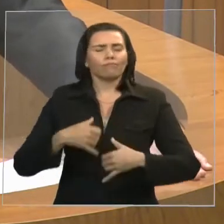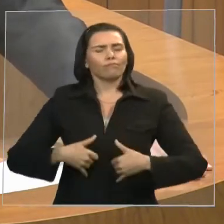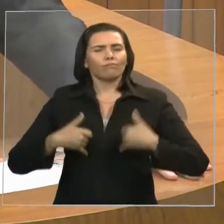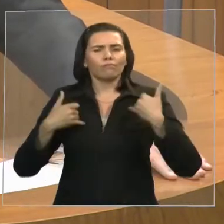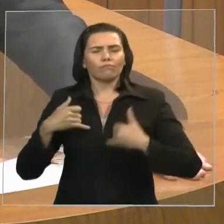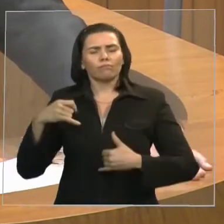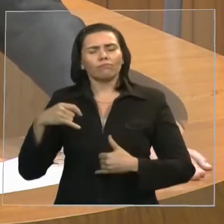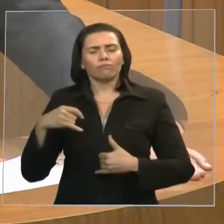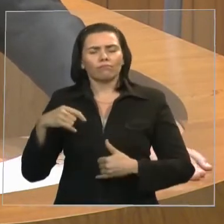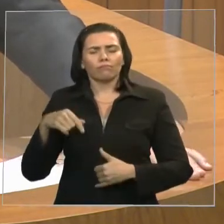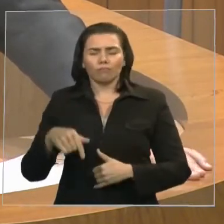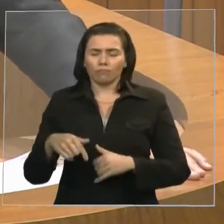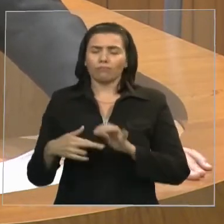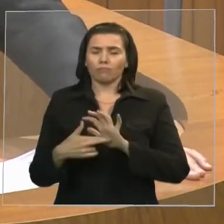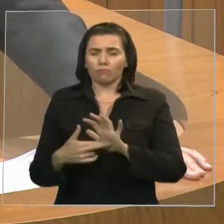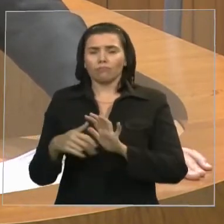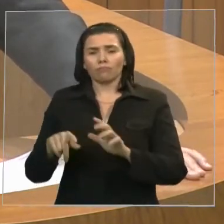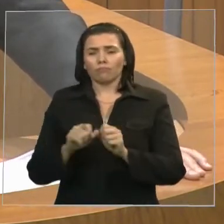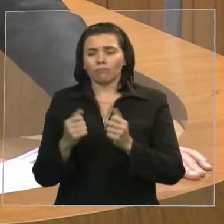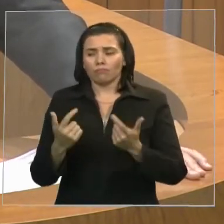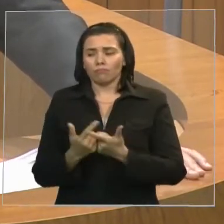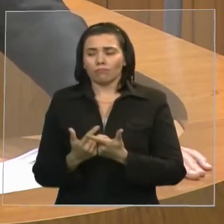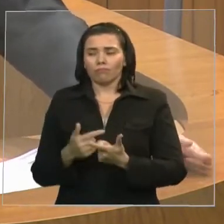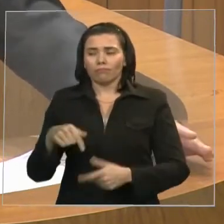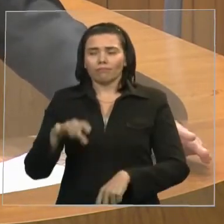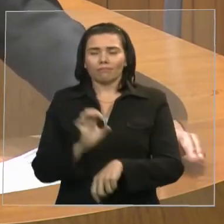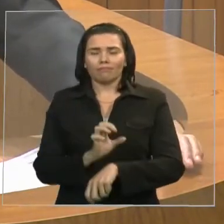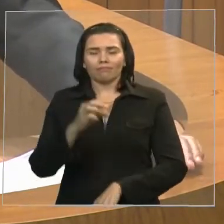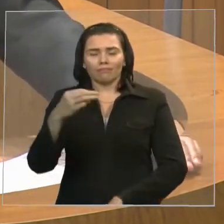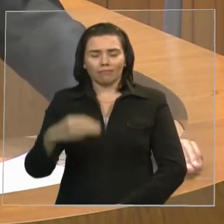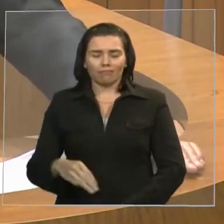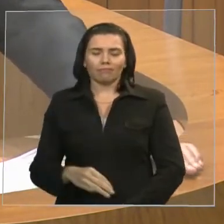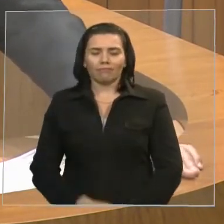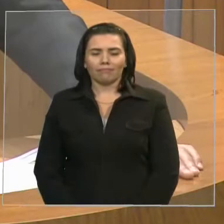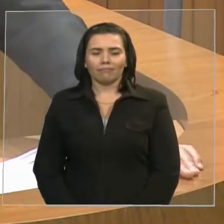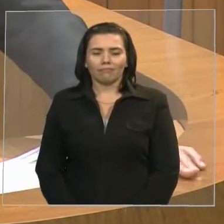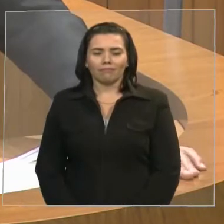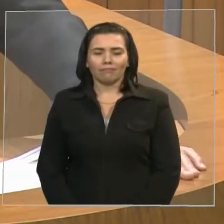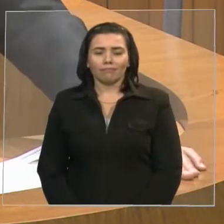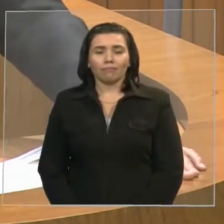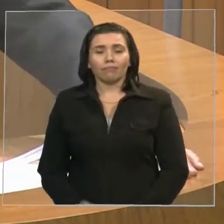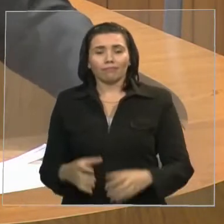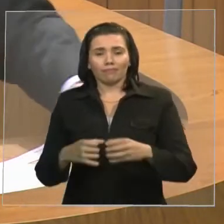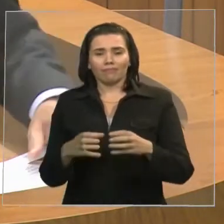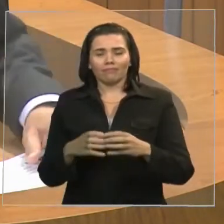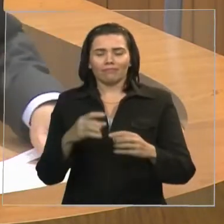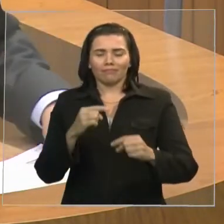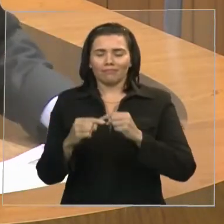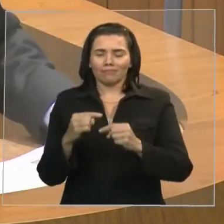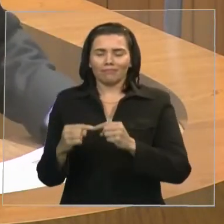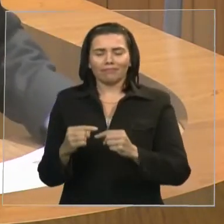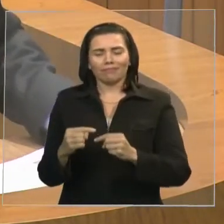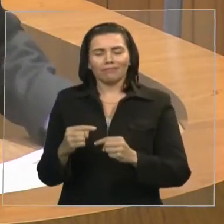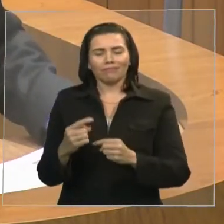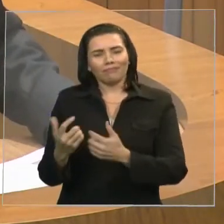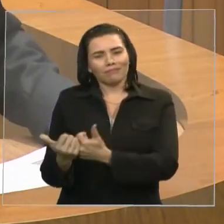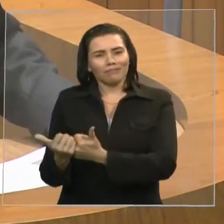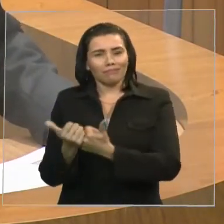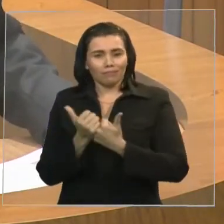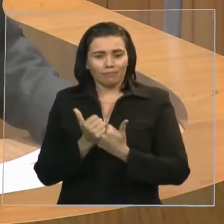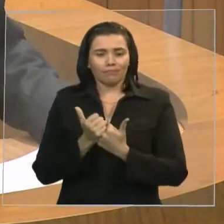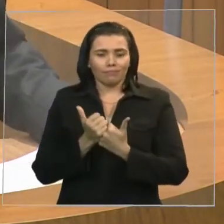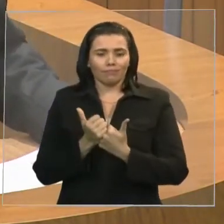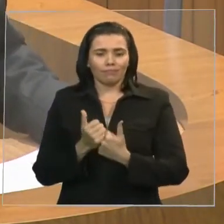no estado do Maranhão. O grupo político que nos apoia, o grupo liderado pelo doutor